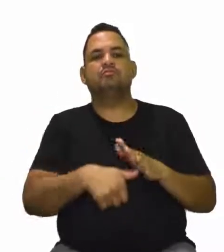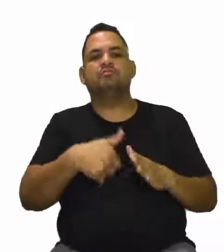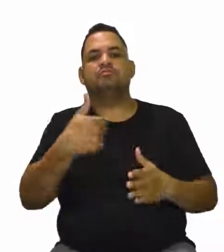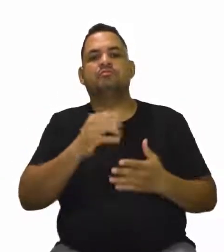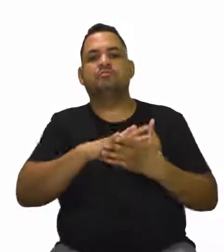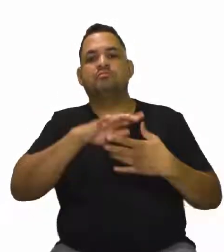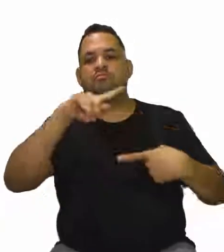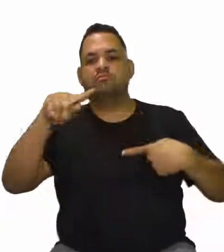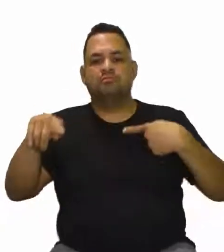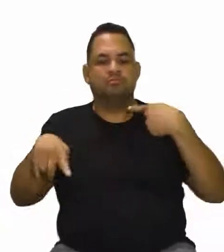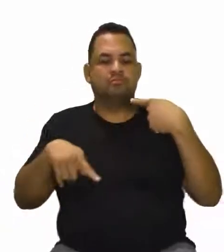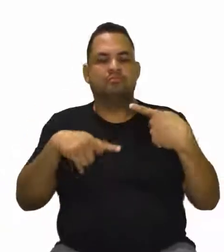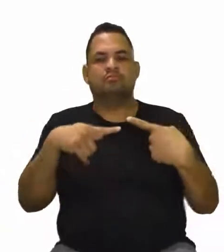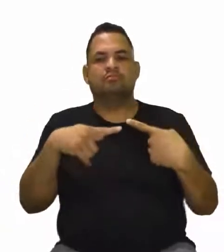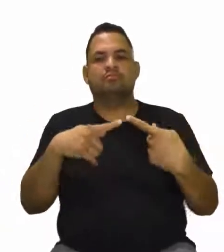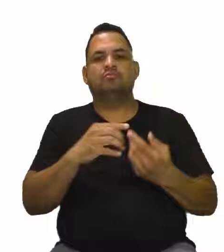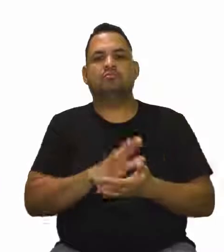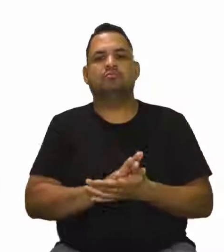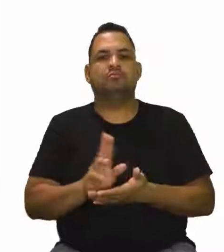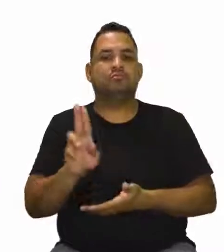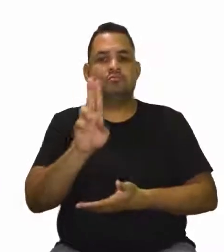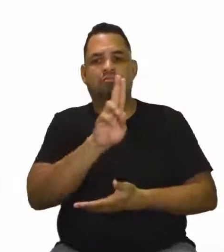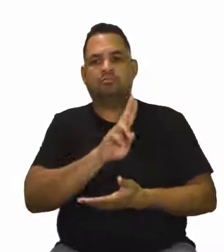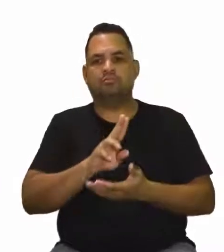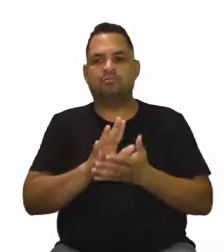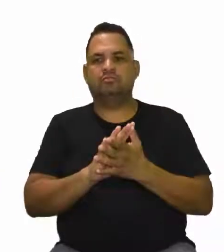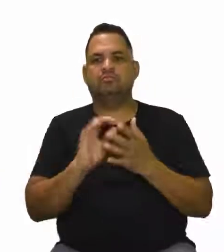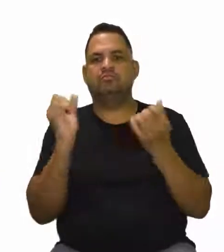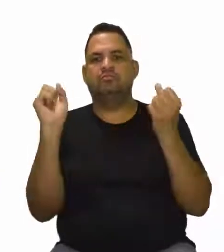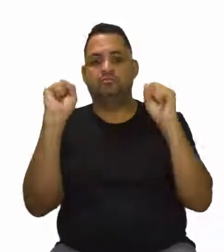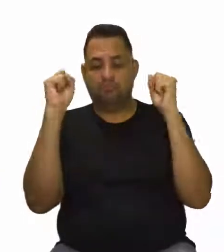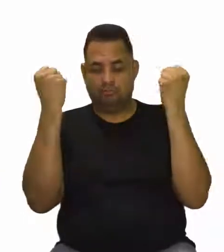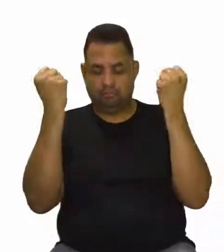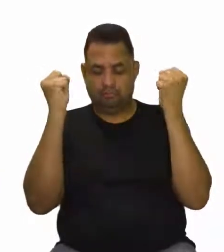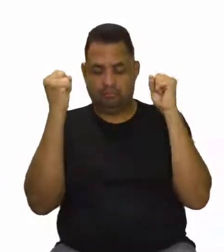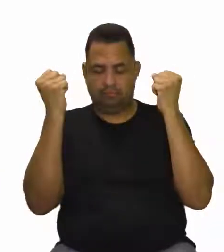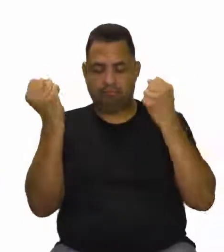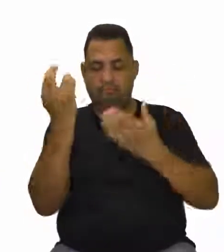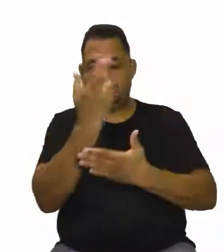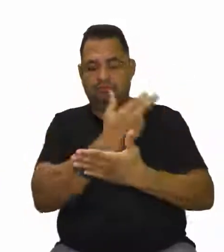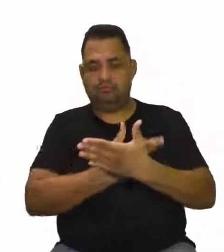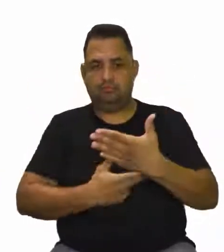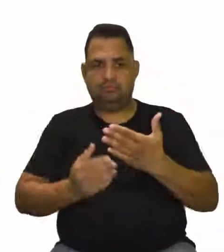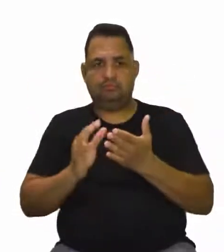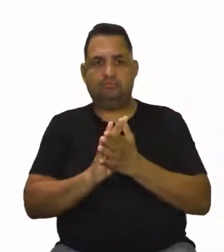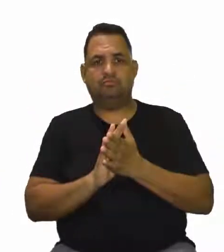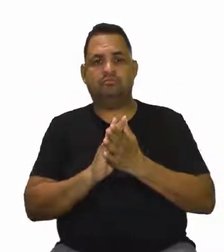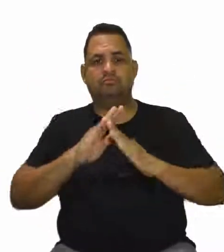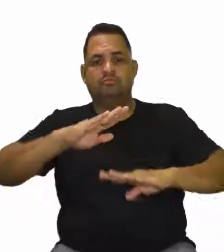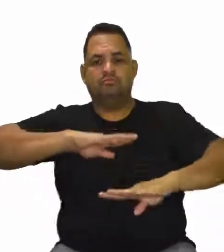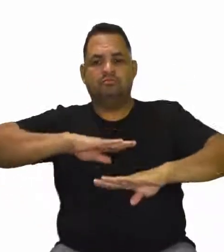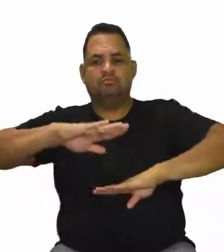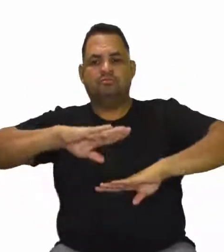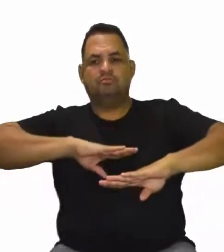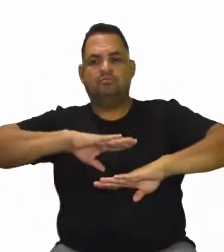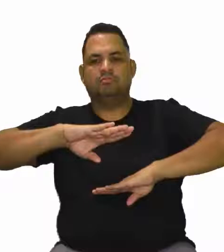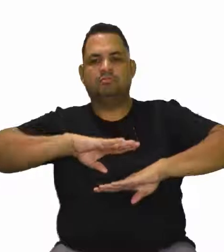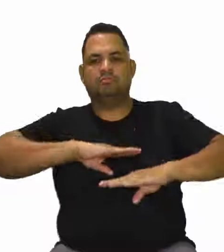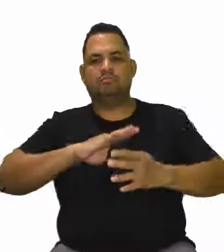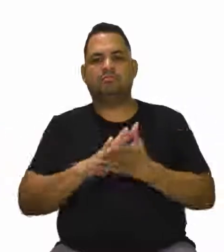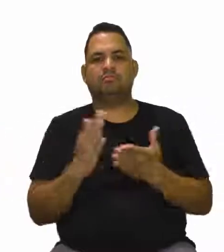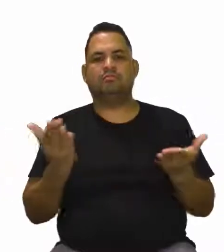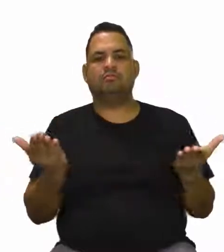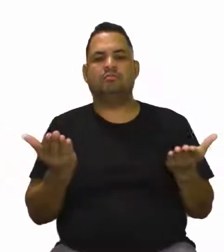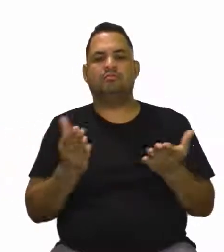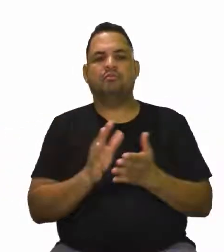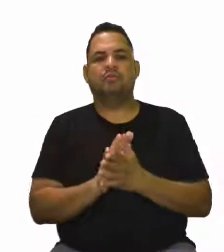sobre a finalidade e a aplicação, da ginástica de condicionamento. Então vejam bem